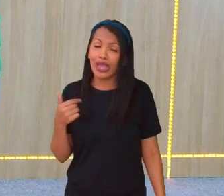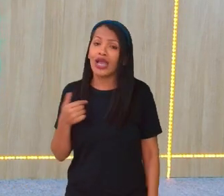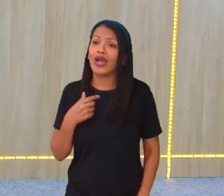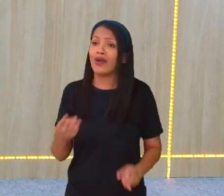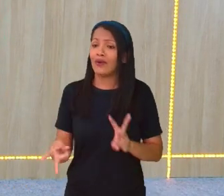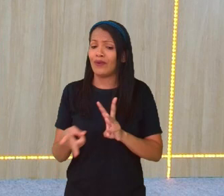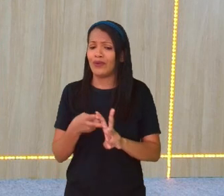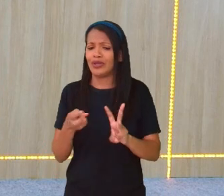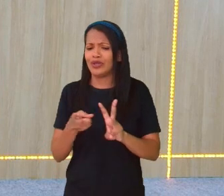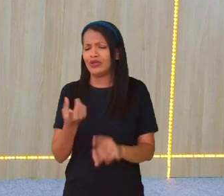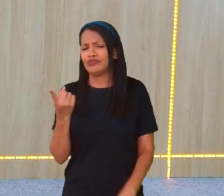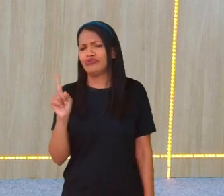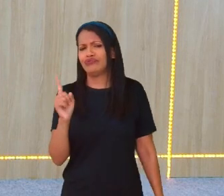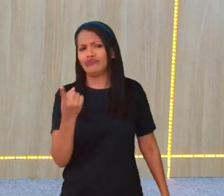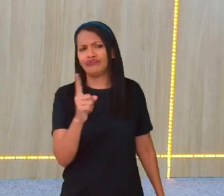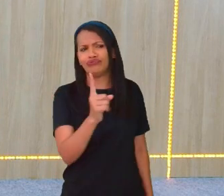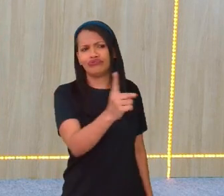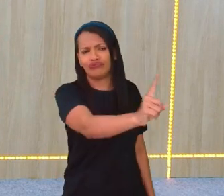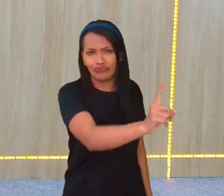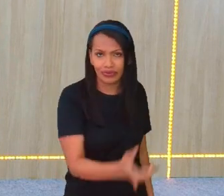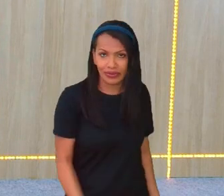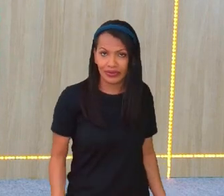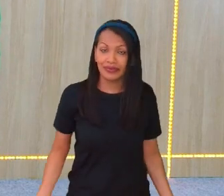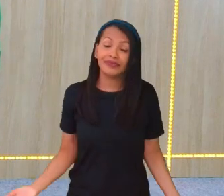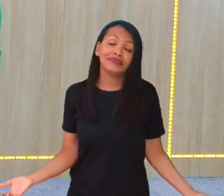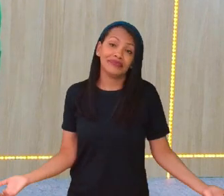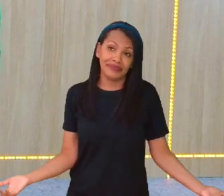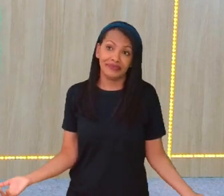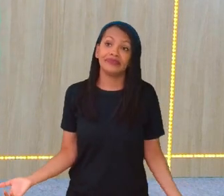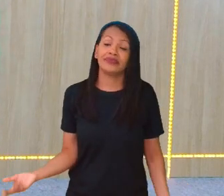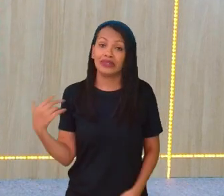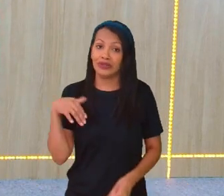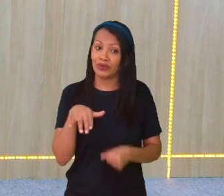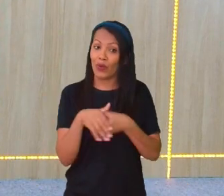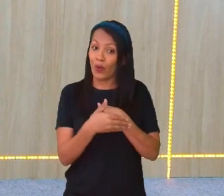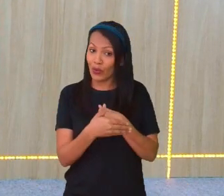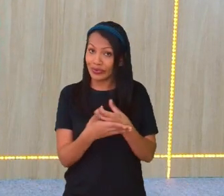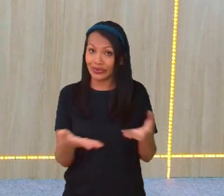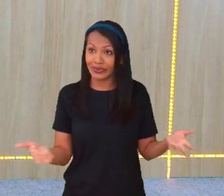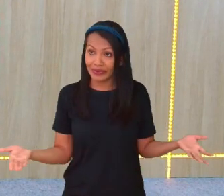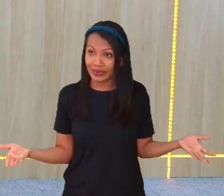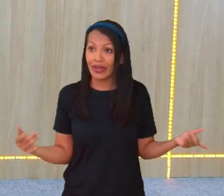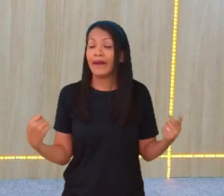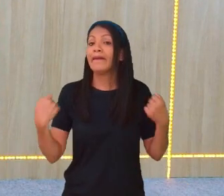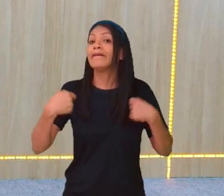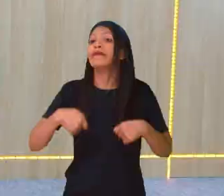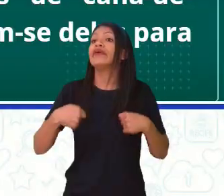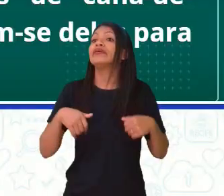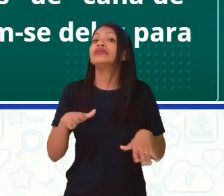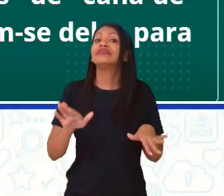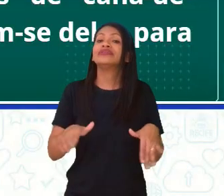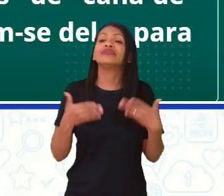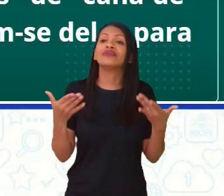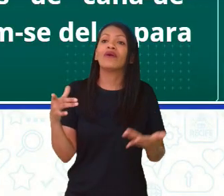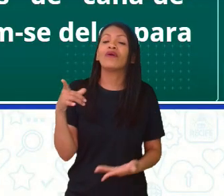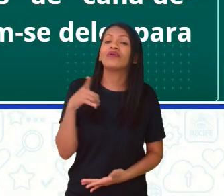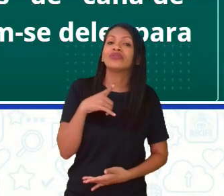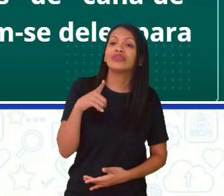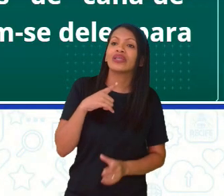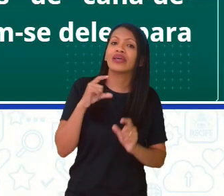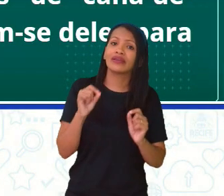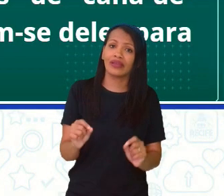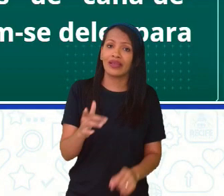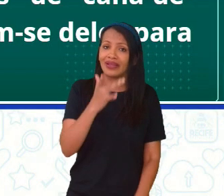no chamado sertão, porque a turma vivia só no litoral, né? E aí foi preciso então ter as expedições